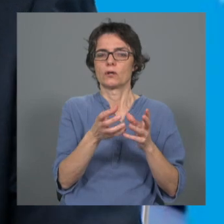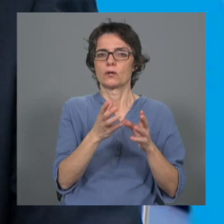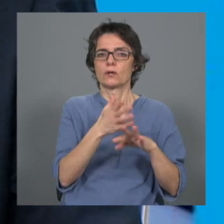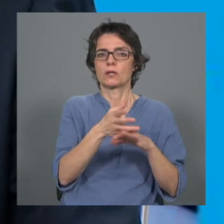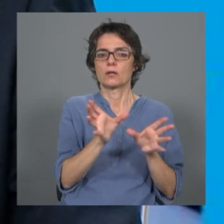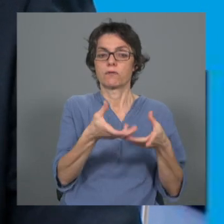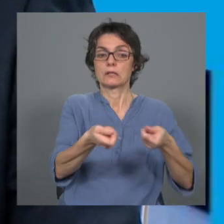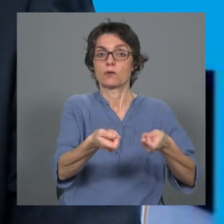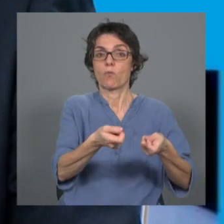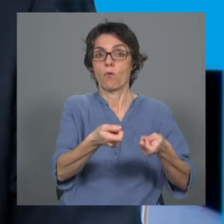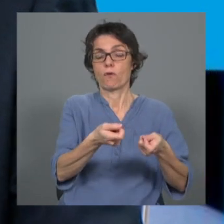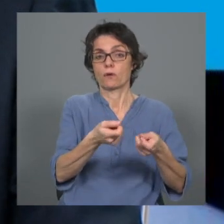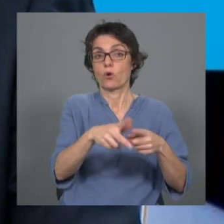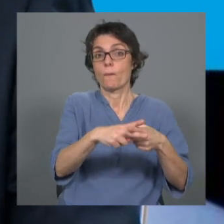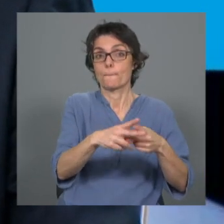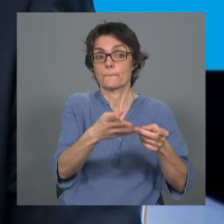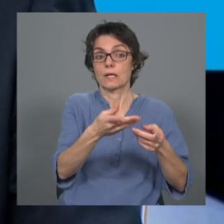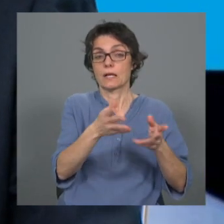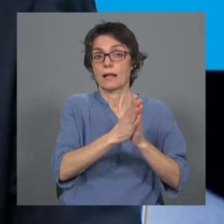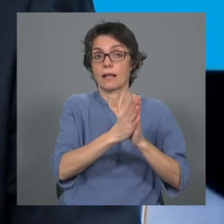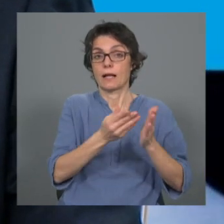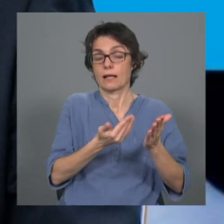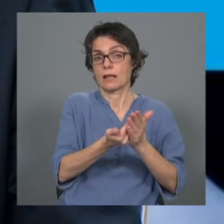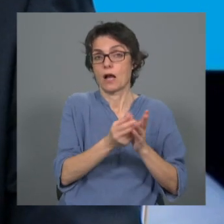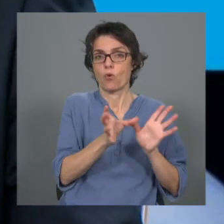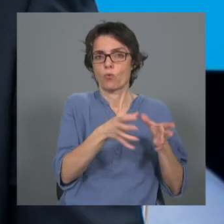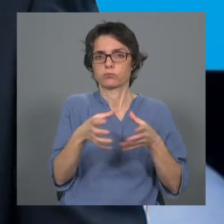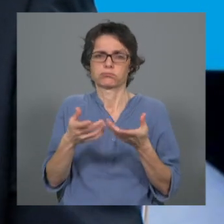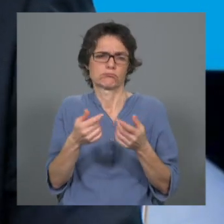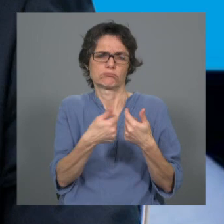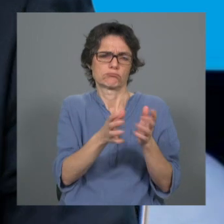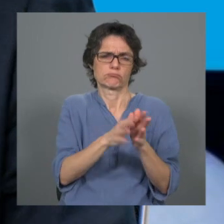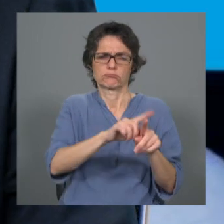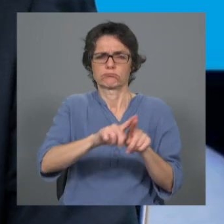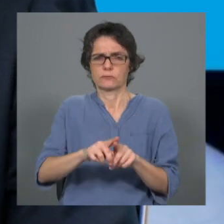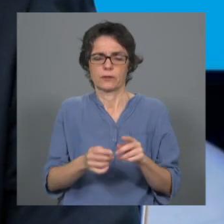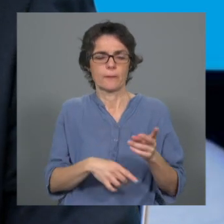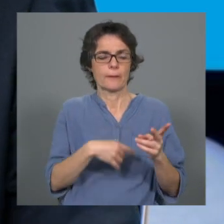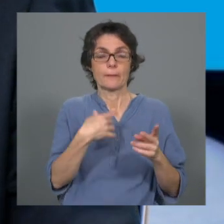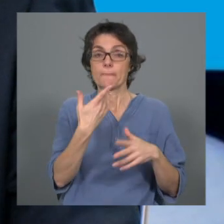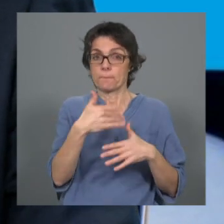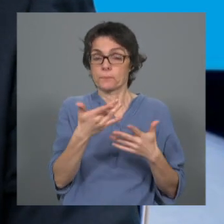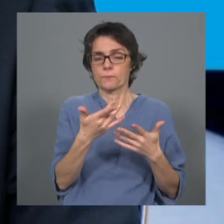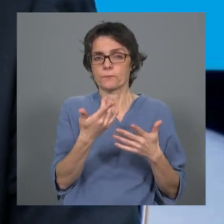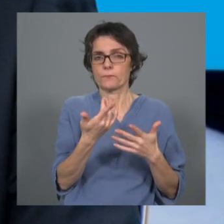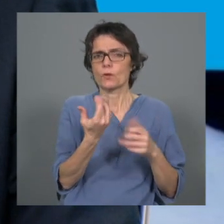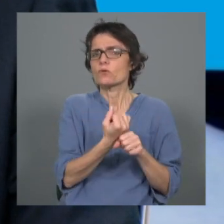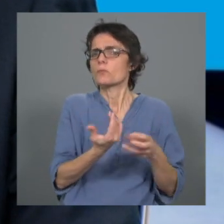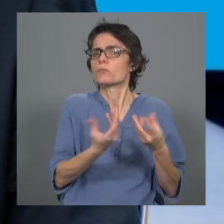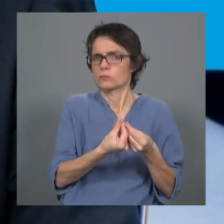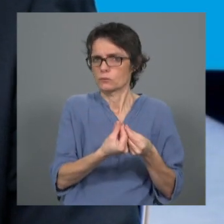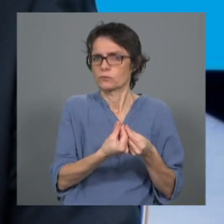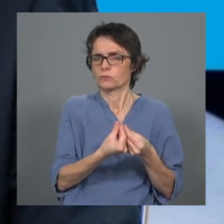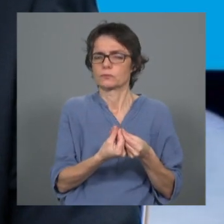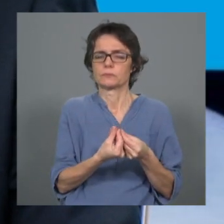a Igreja nos oferece para os conselhos pastorais paroquiais, económicos e todas as outras instâncias que trabalham este trabalho de